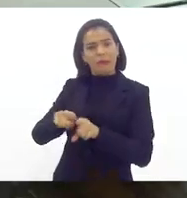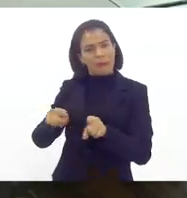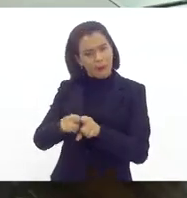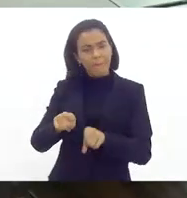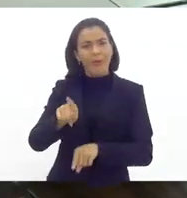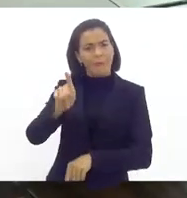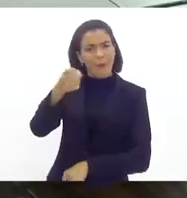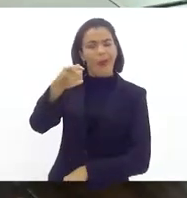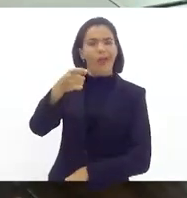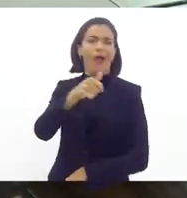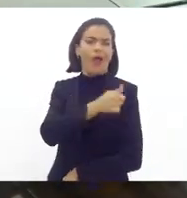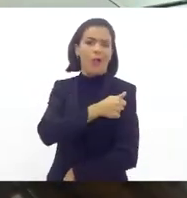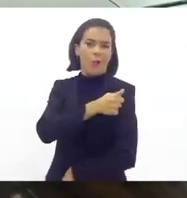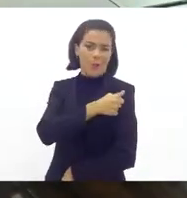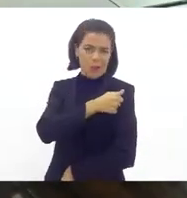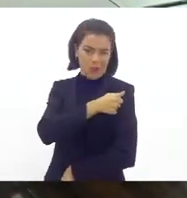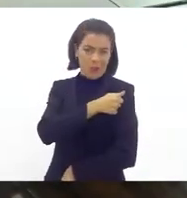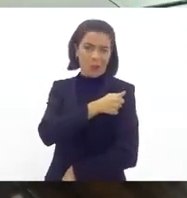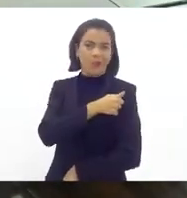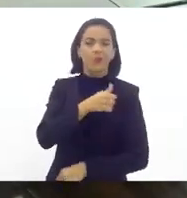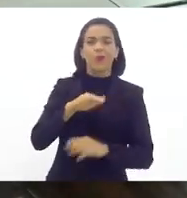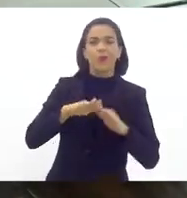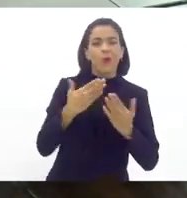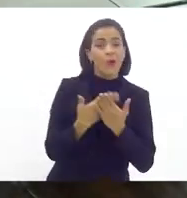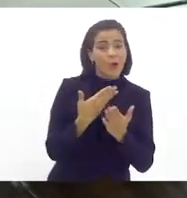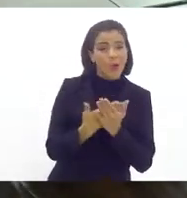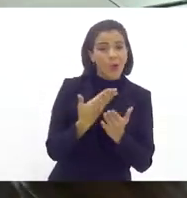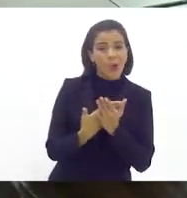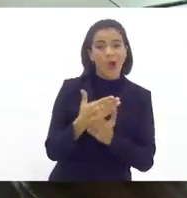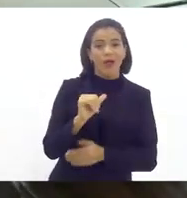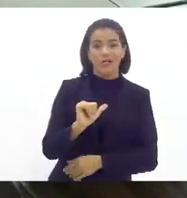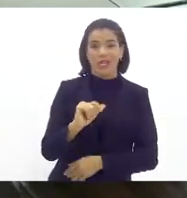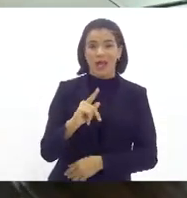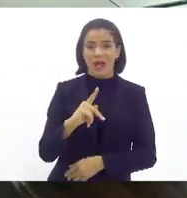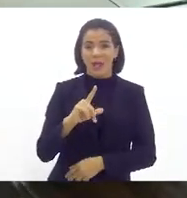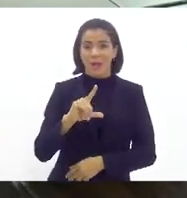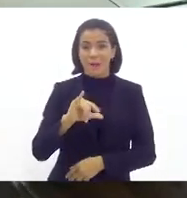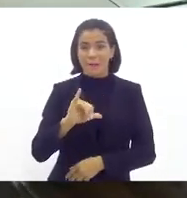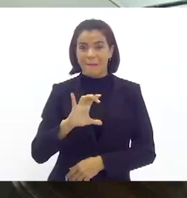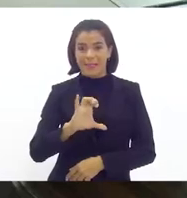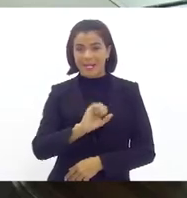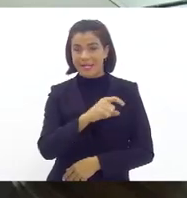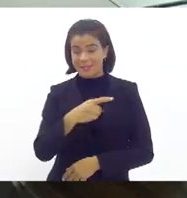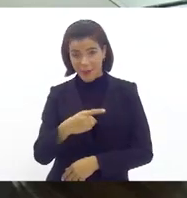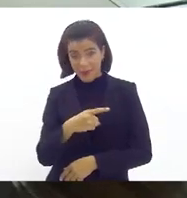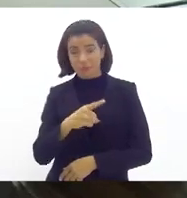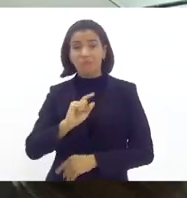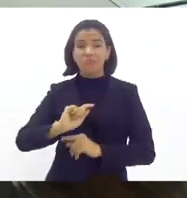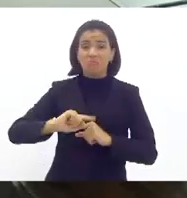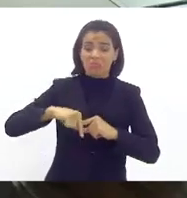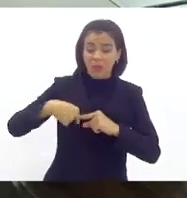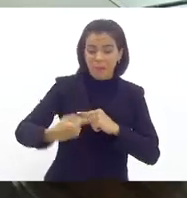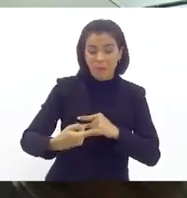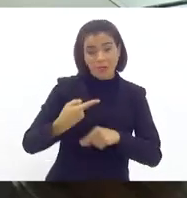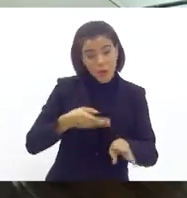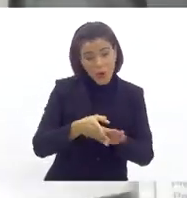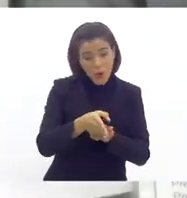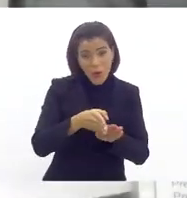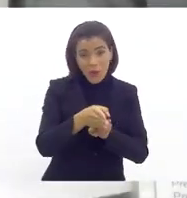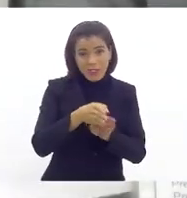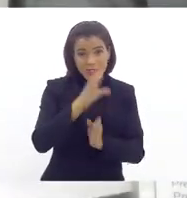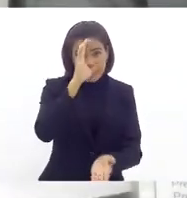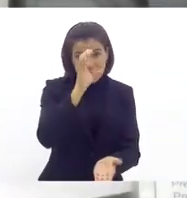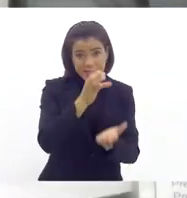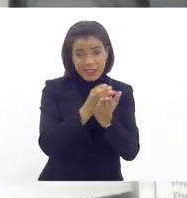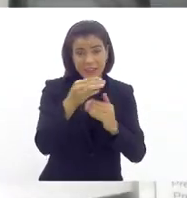Ele foi meu professor no Colégio de Aplicação, de Geografia também. Sim. E foi meu aluno, depois eu orientei a tese de mestrado